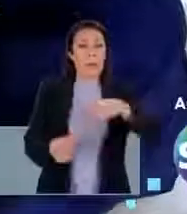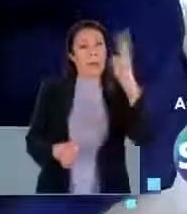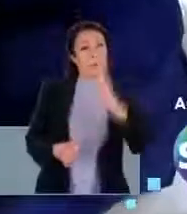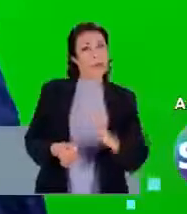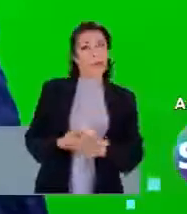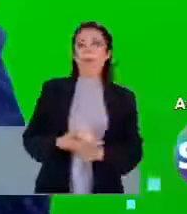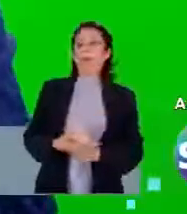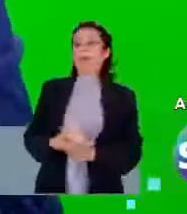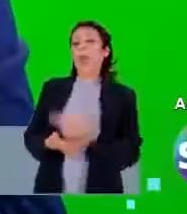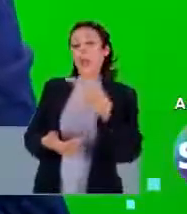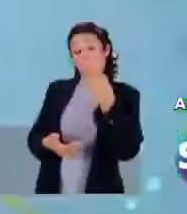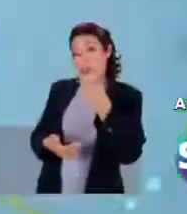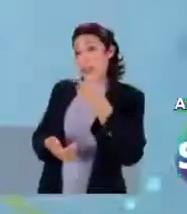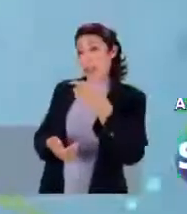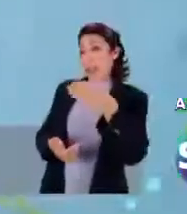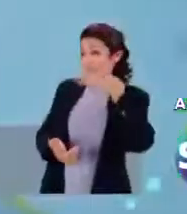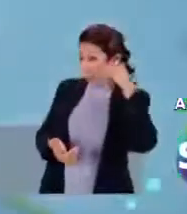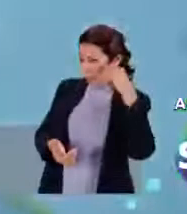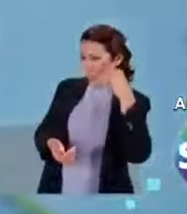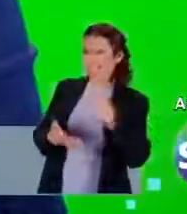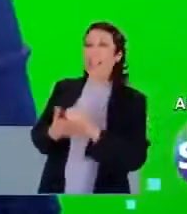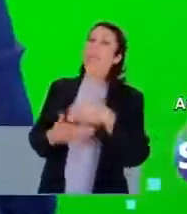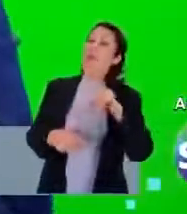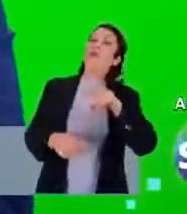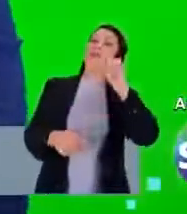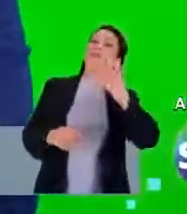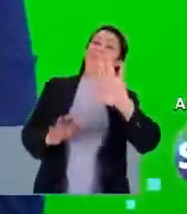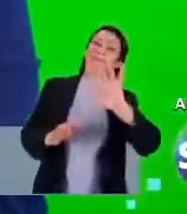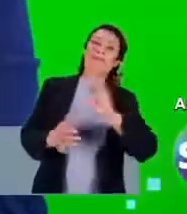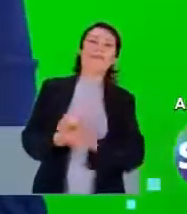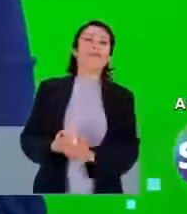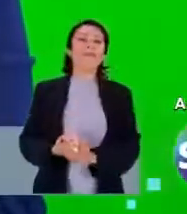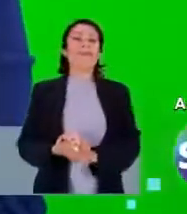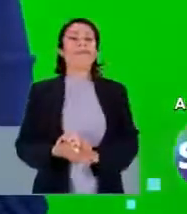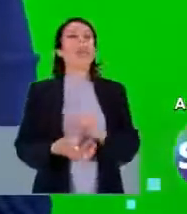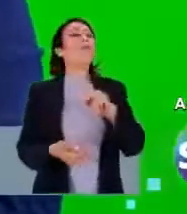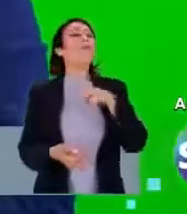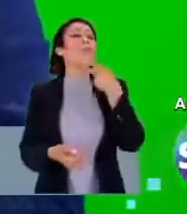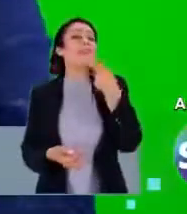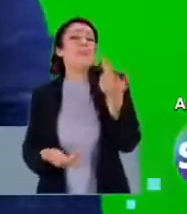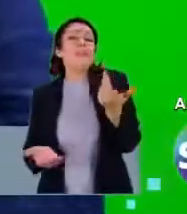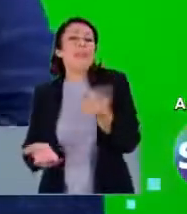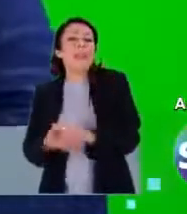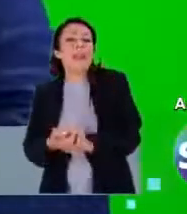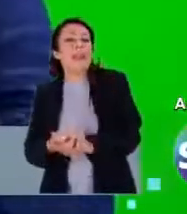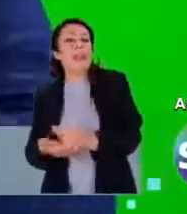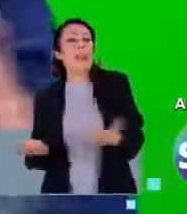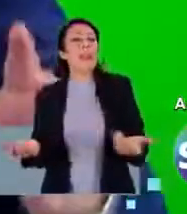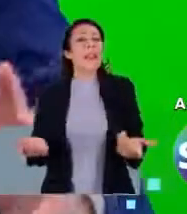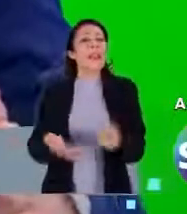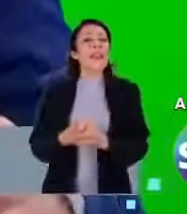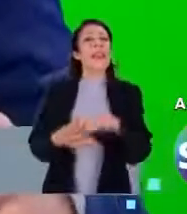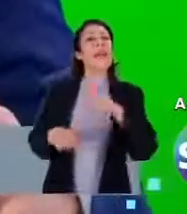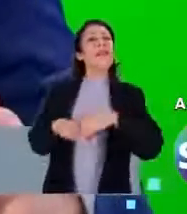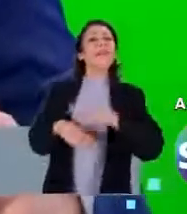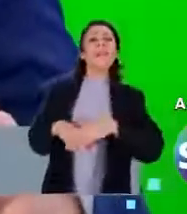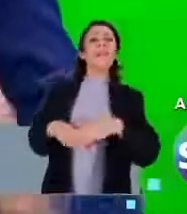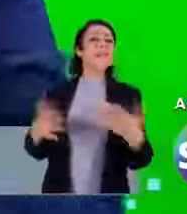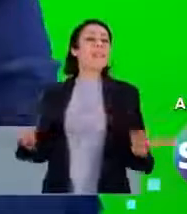eu tô te chamando de cílio Claro você fala muito de de de fazer